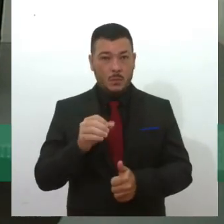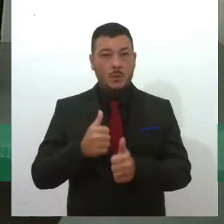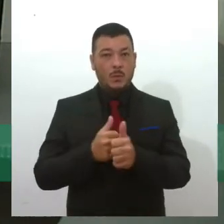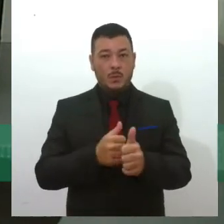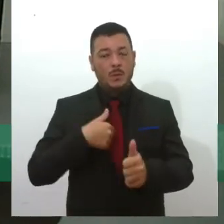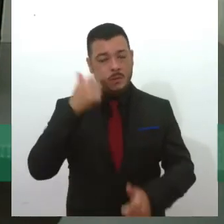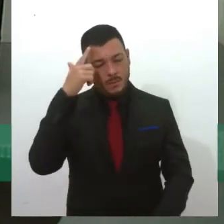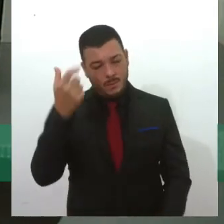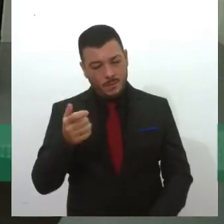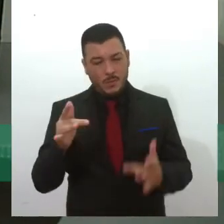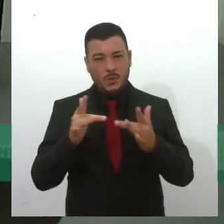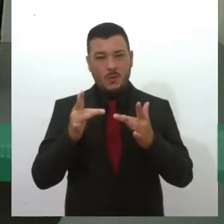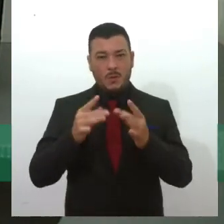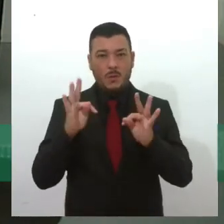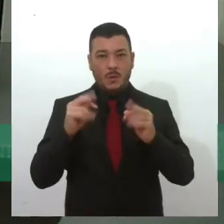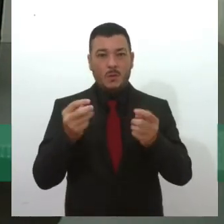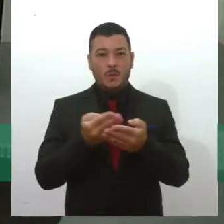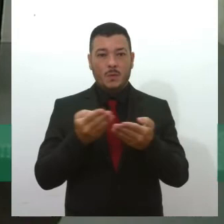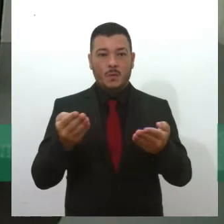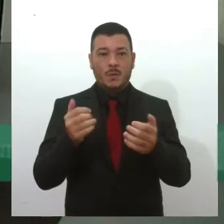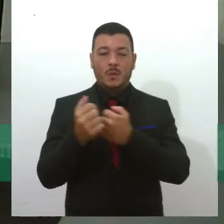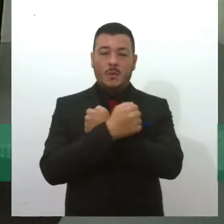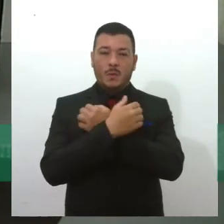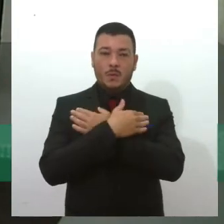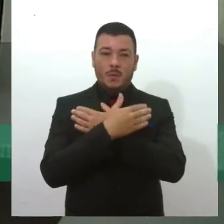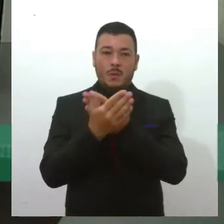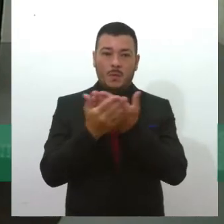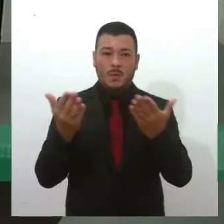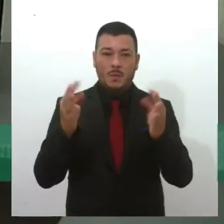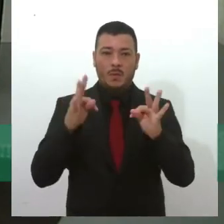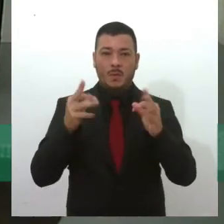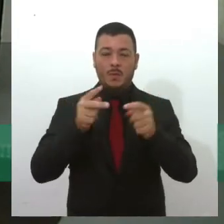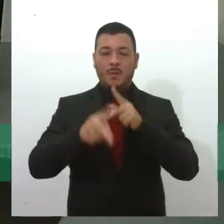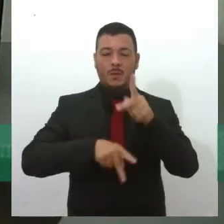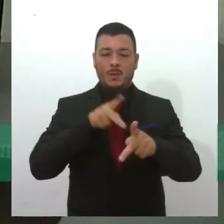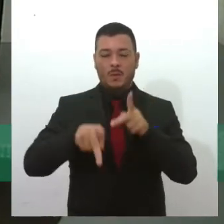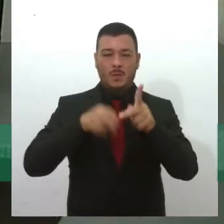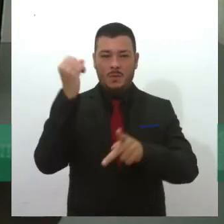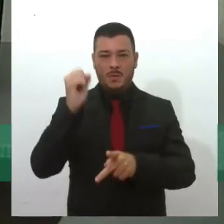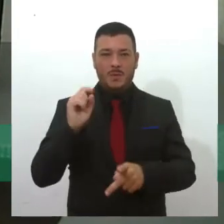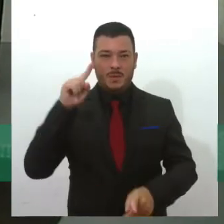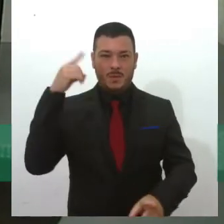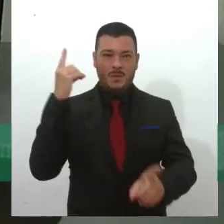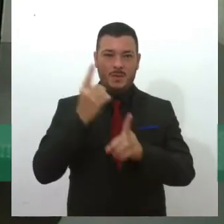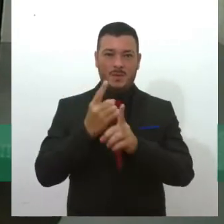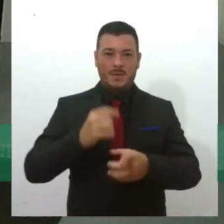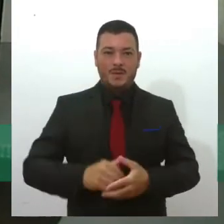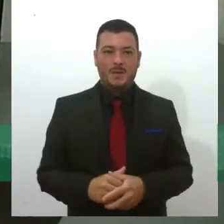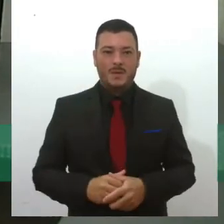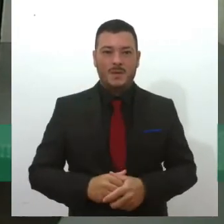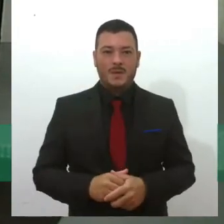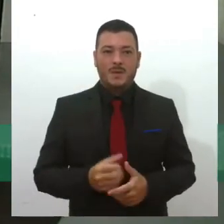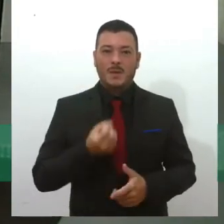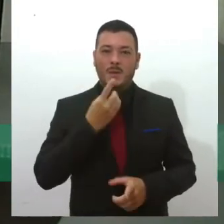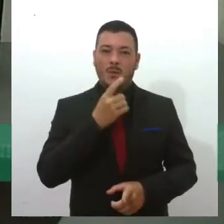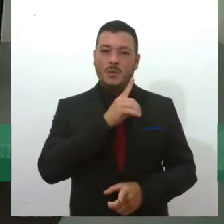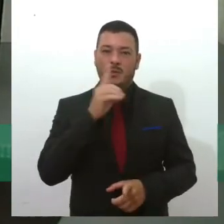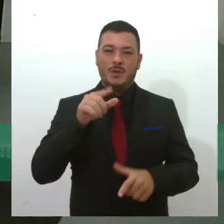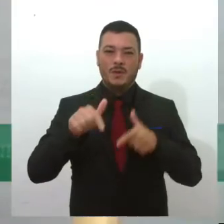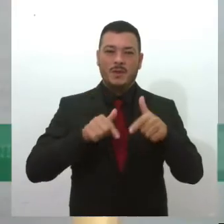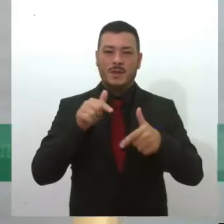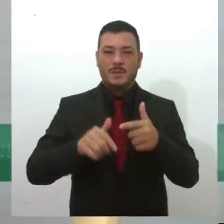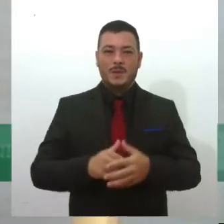me conectar a todos vocês. Um abraço a você e a todo o povo de Sergipe. Até a próxima. Obrigado, um bom dia de trabalho para